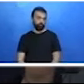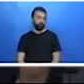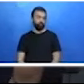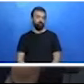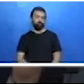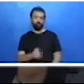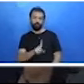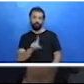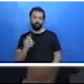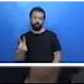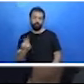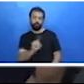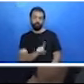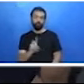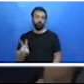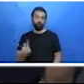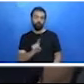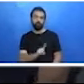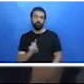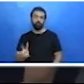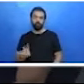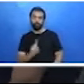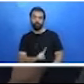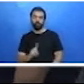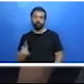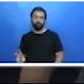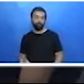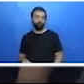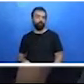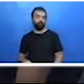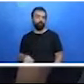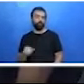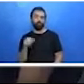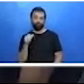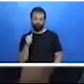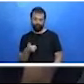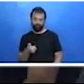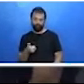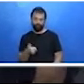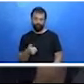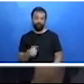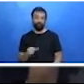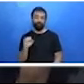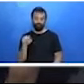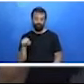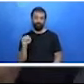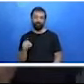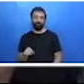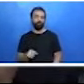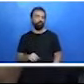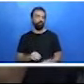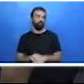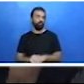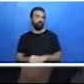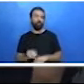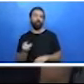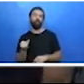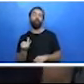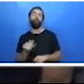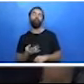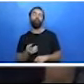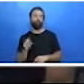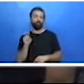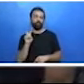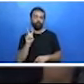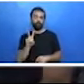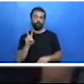duas, uma, duas. Cada verso tem duas. Então, a primeira resposta é o quê? Sim. E quantas são? São duas